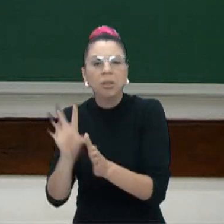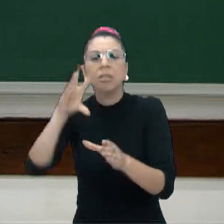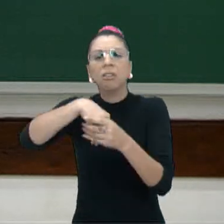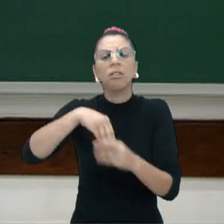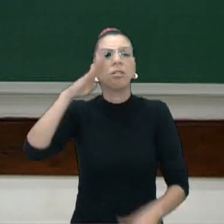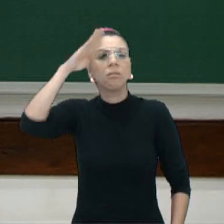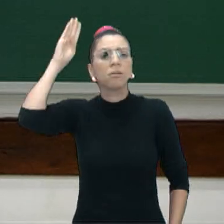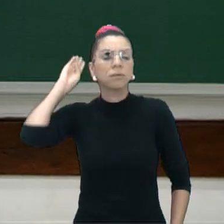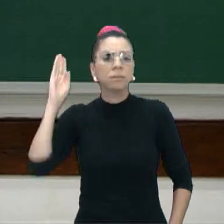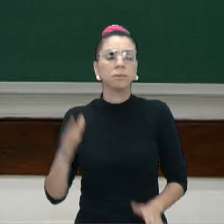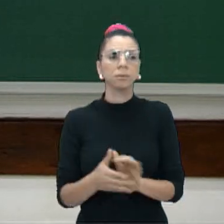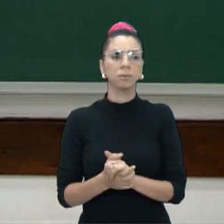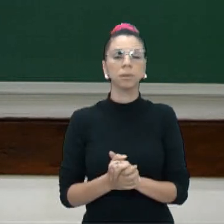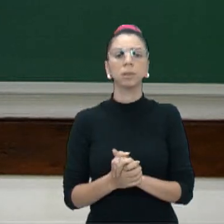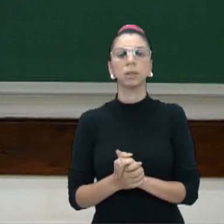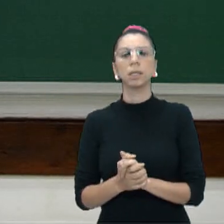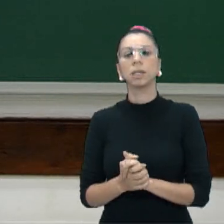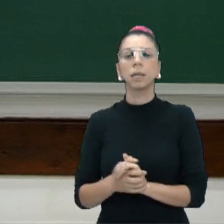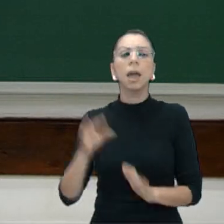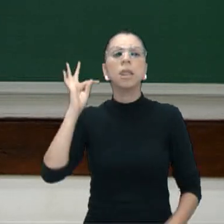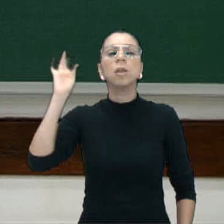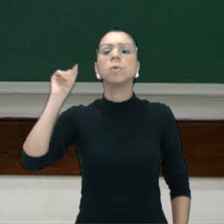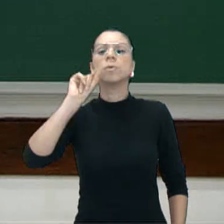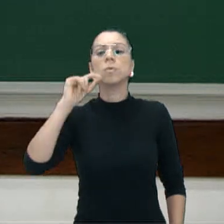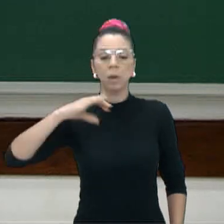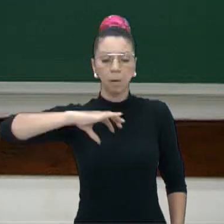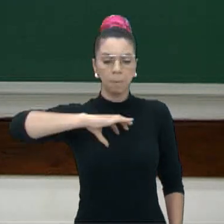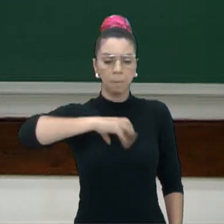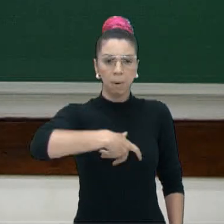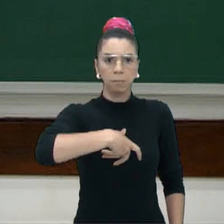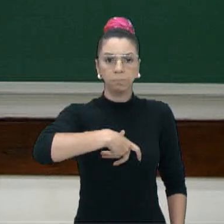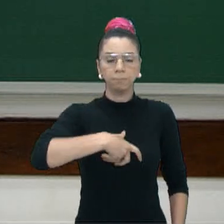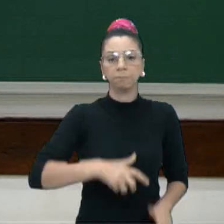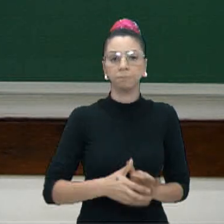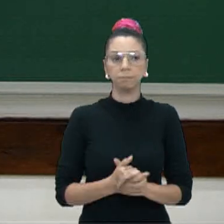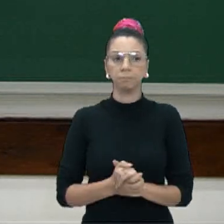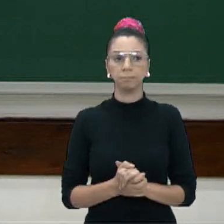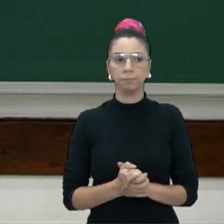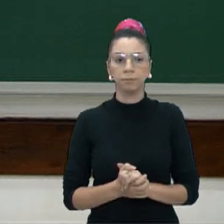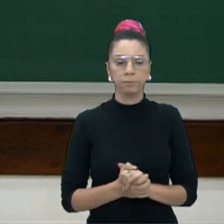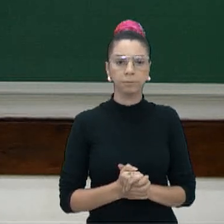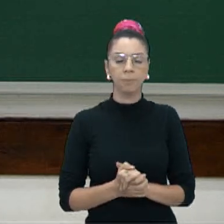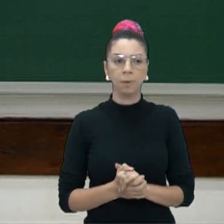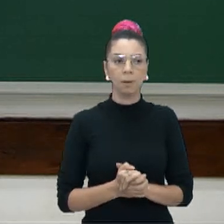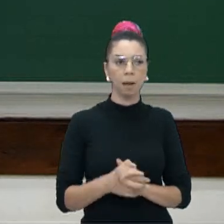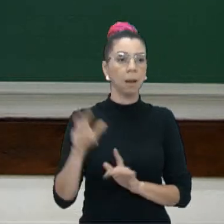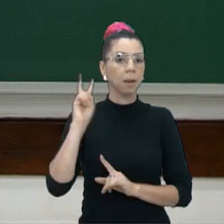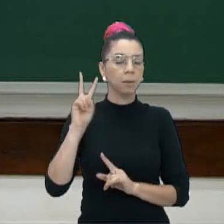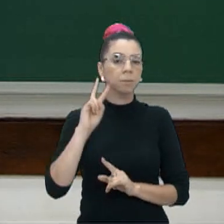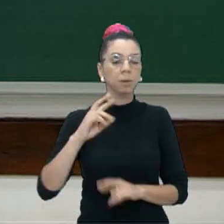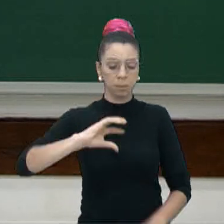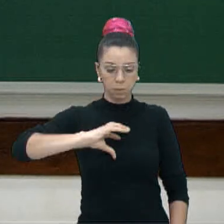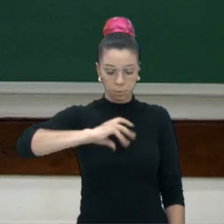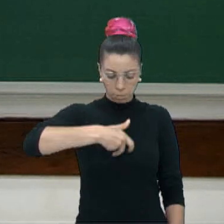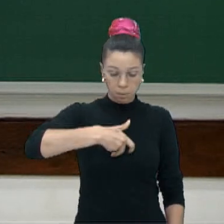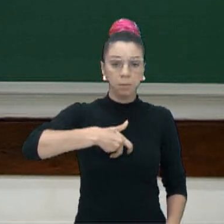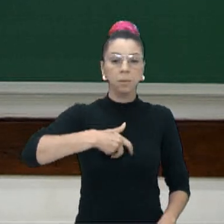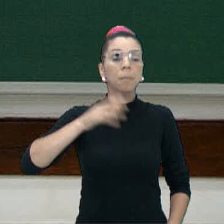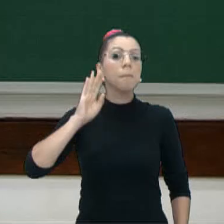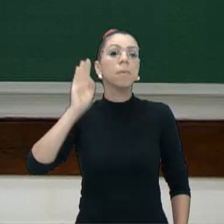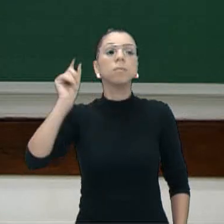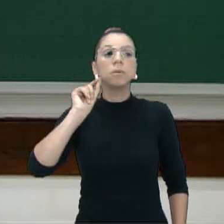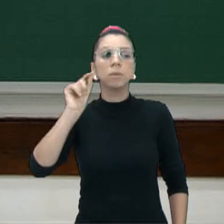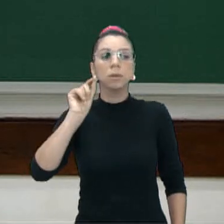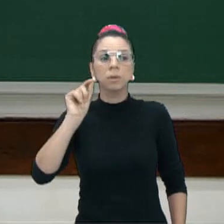do behaviorismo, que nós falamos já em aulas anteriores aqui. Só lembrando, o behaviorismo,